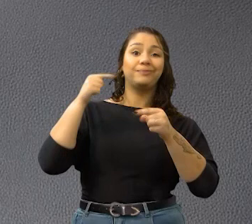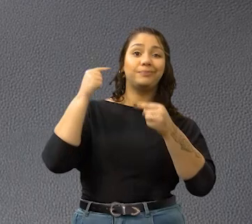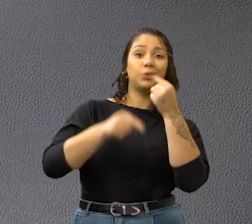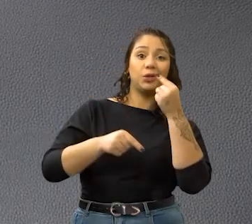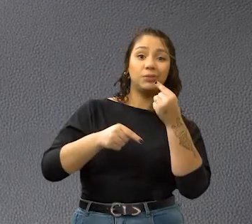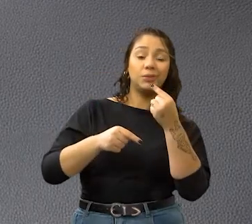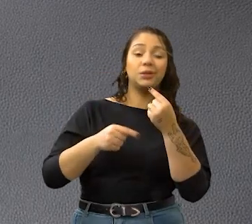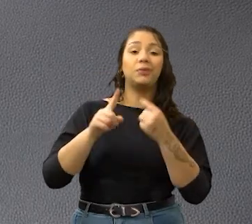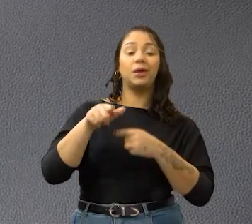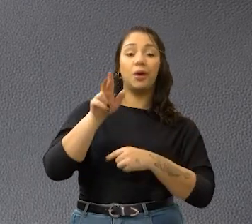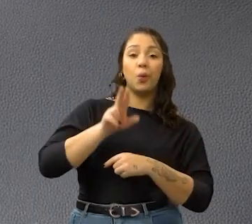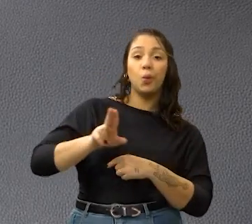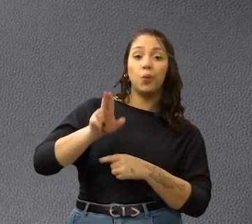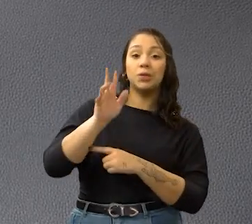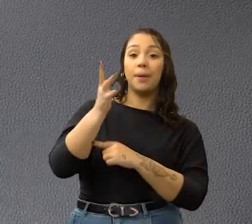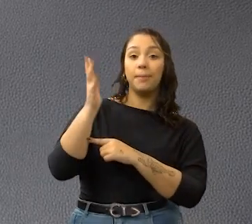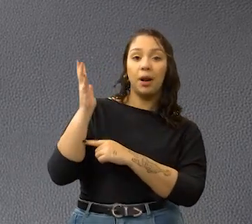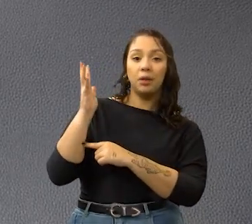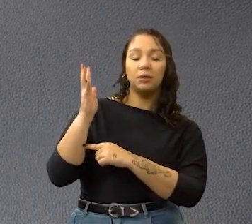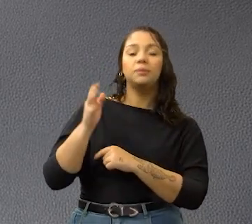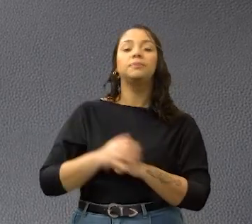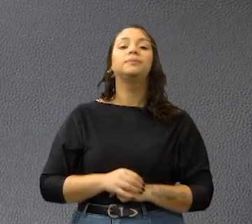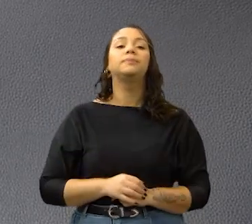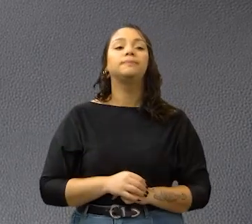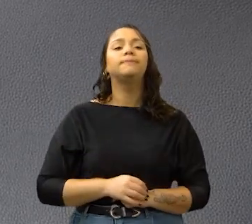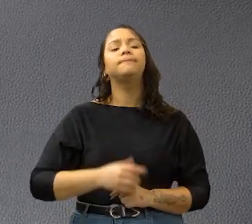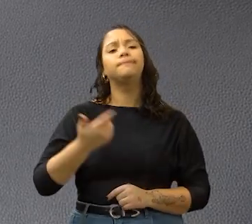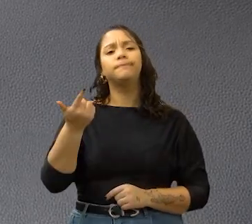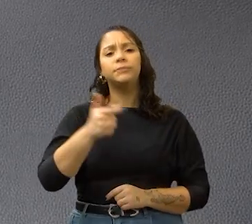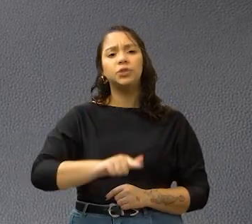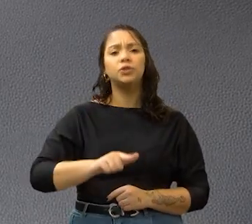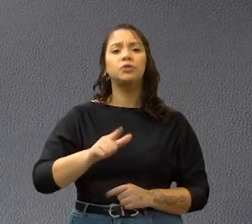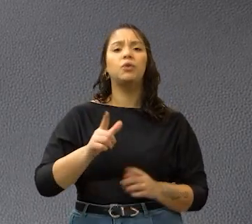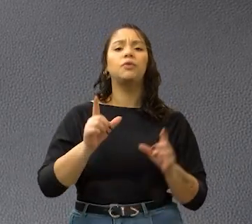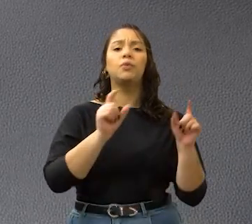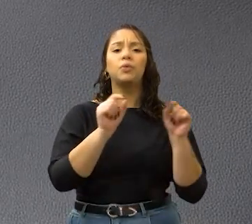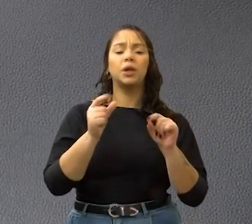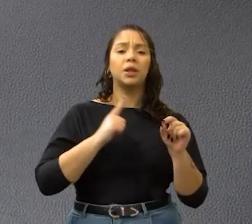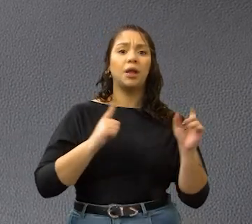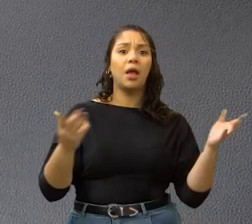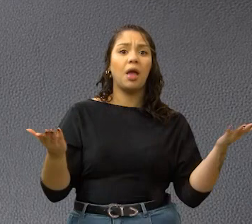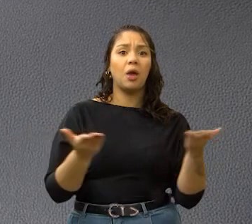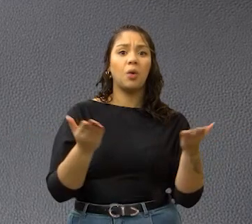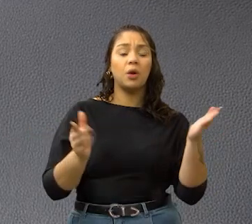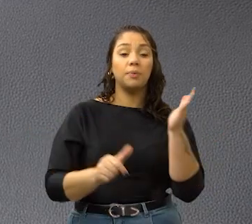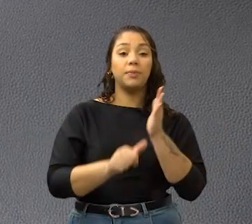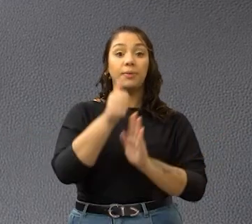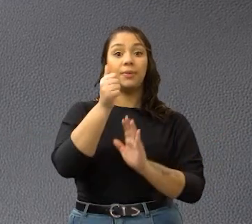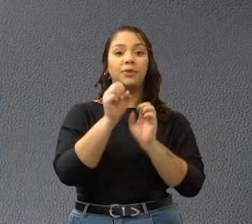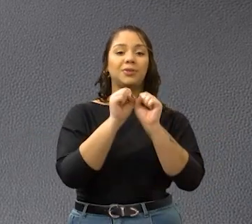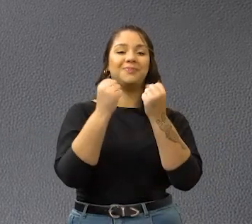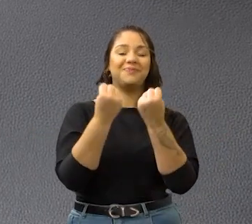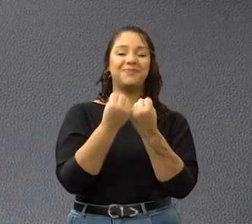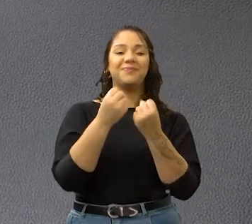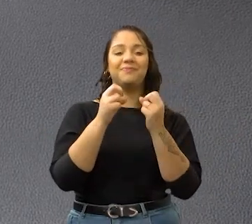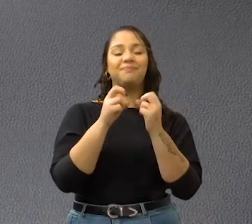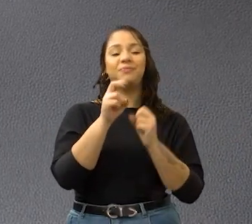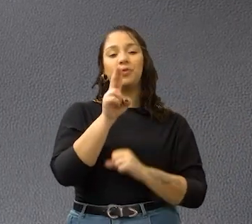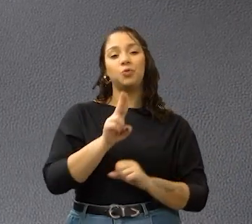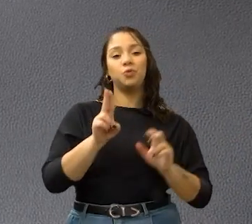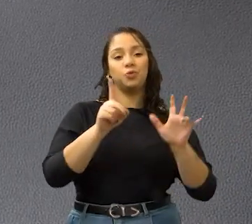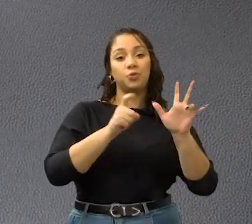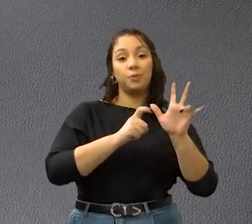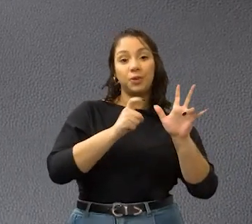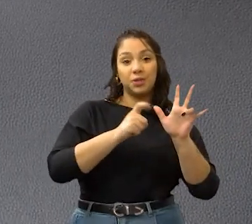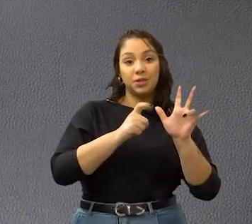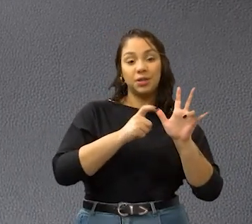proibição, né? Da utilização da planta. E, novamente, a gente volta agora com o primeiro seminário sobre o uso